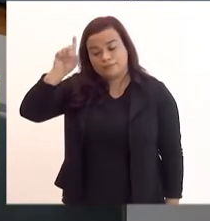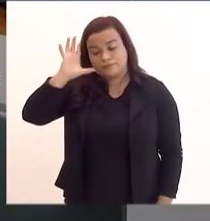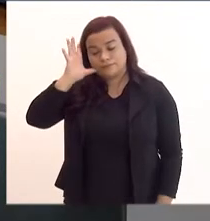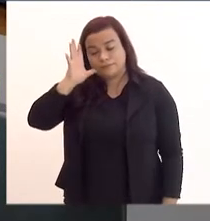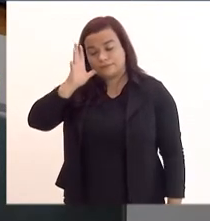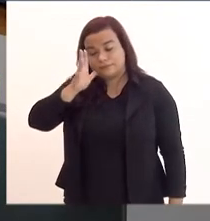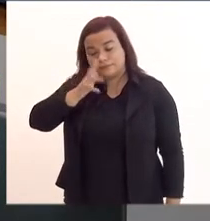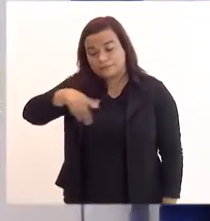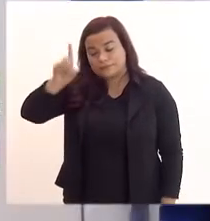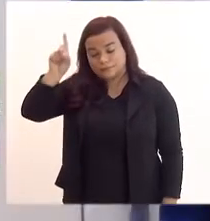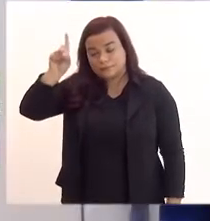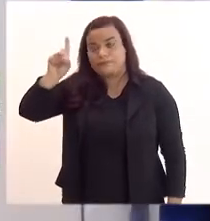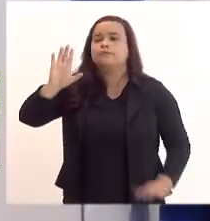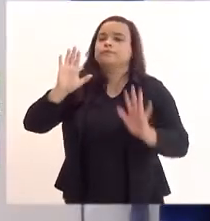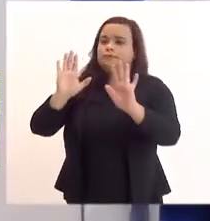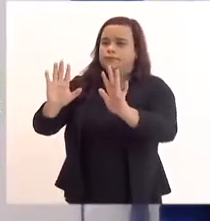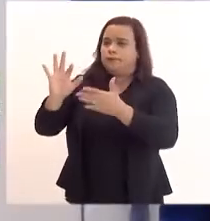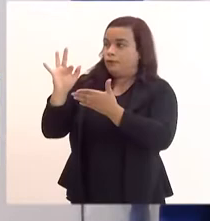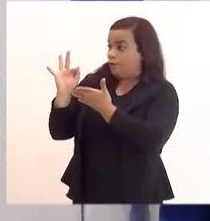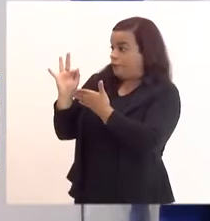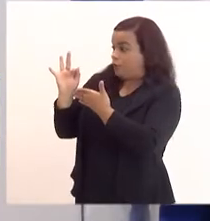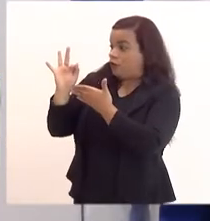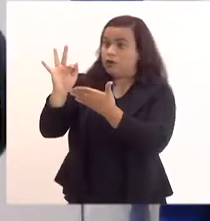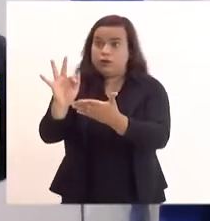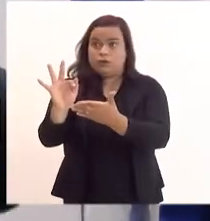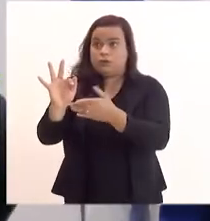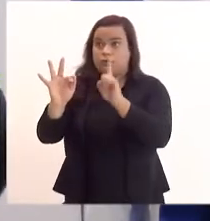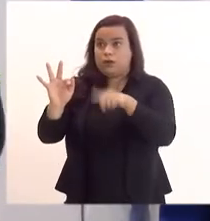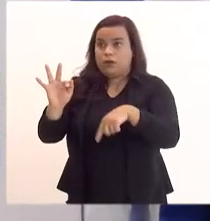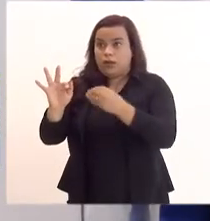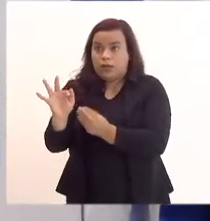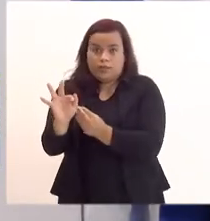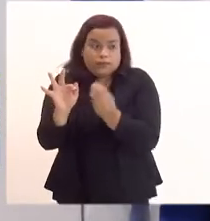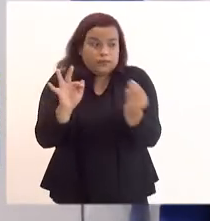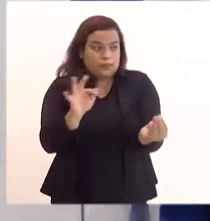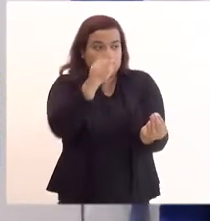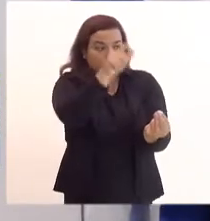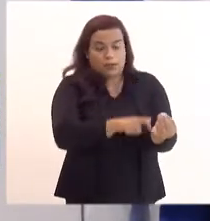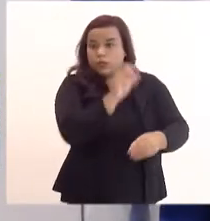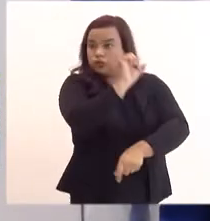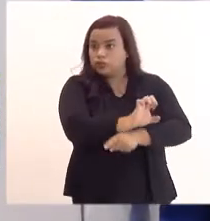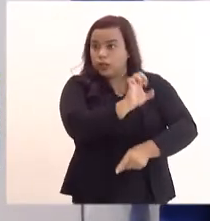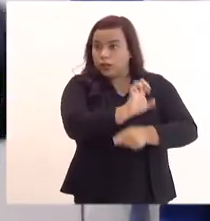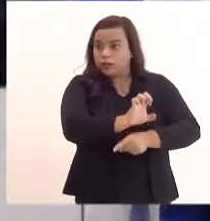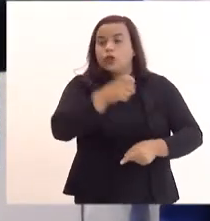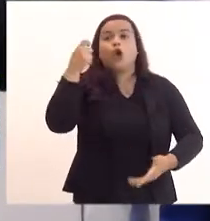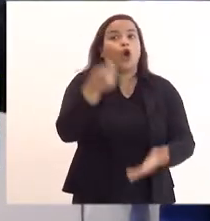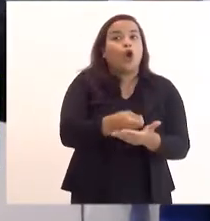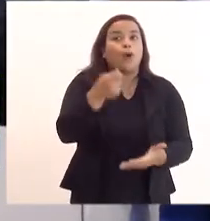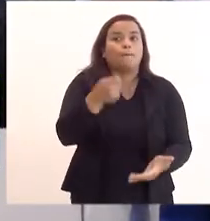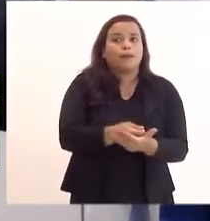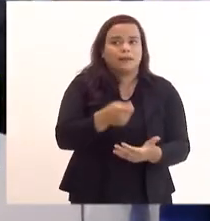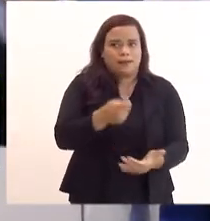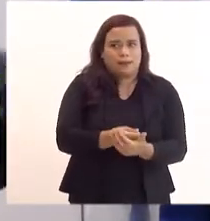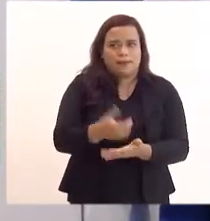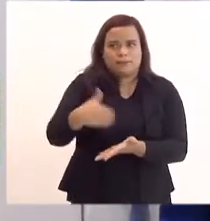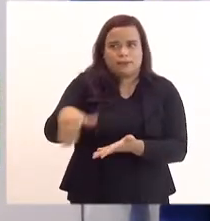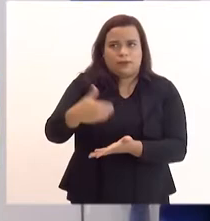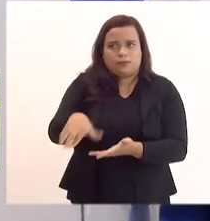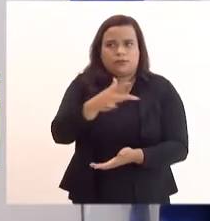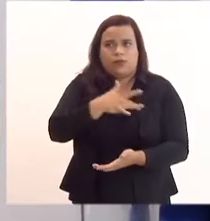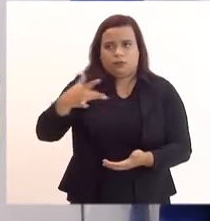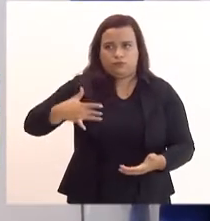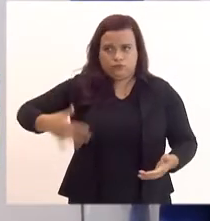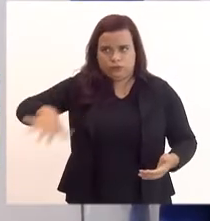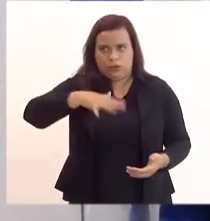palavra. Fornecer significa eu dou ao Estado a obrigatoriedade, Secretaria de Saúde. Eu não estou falando do mérito. Eu digo